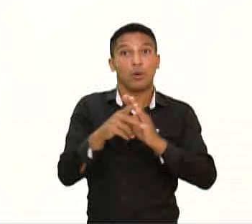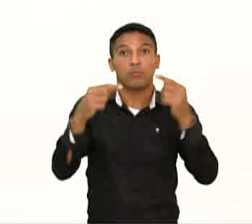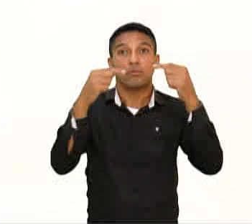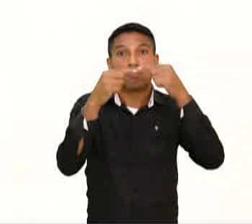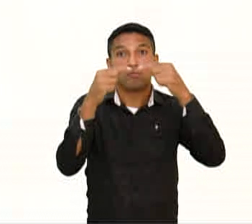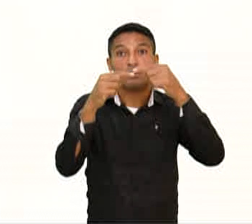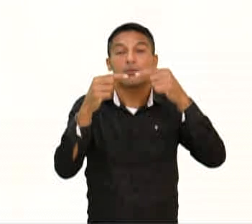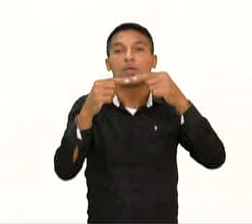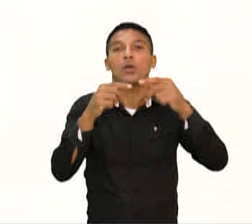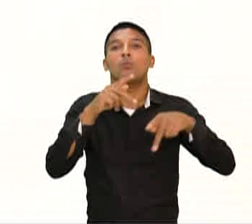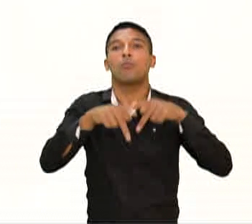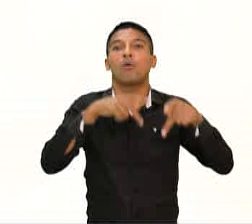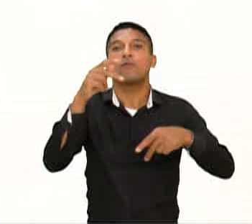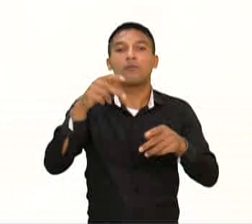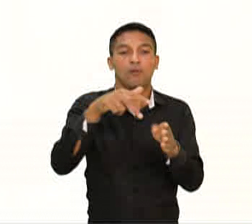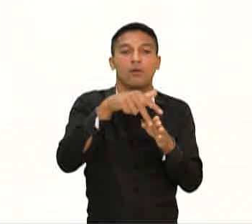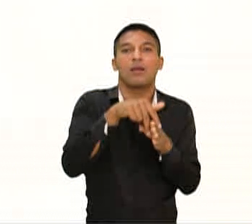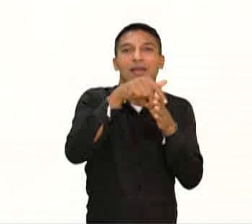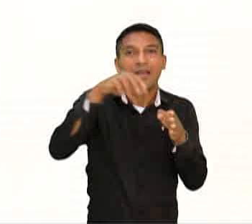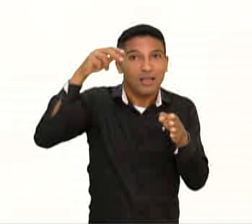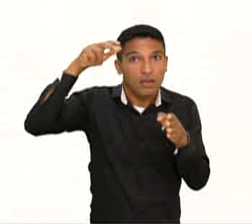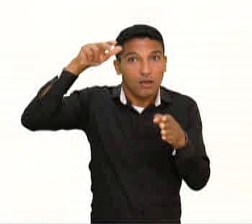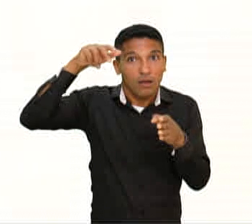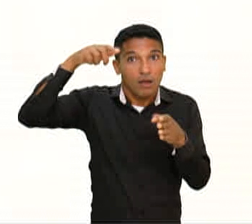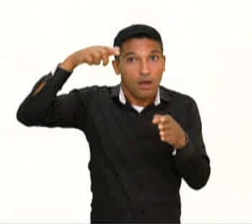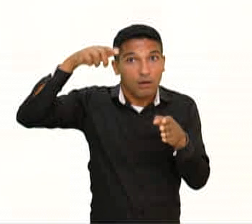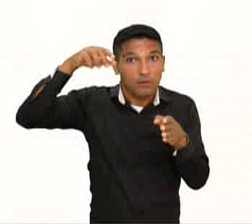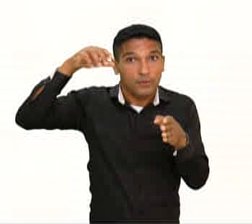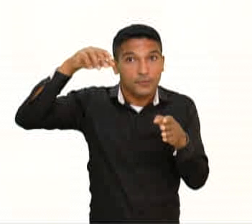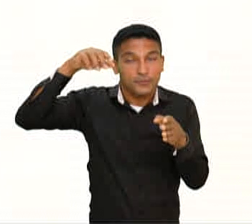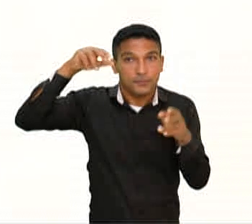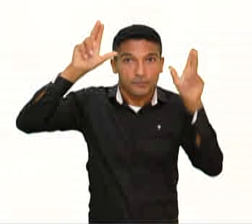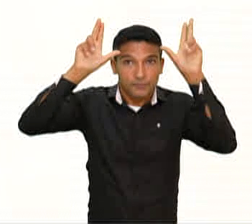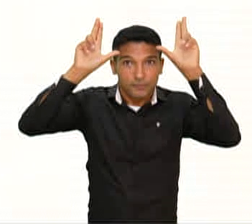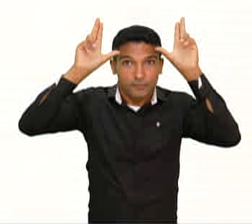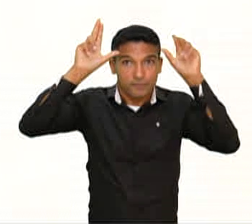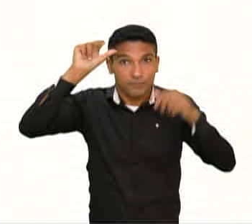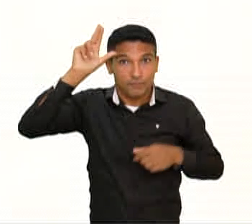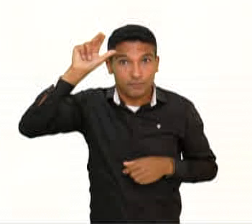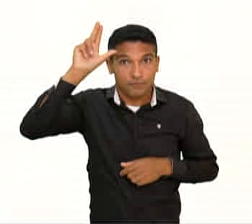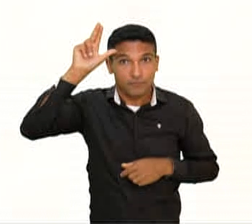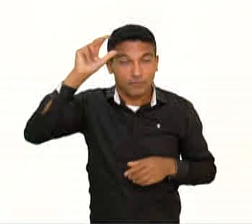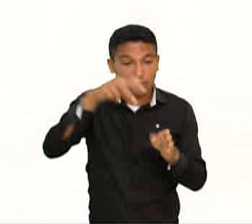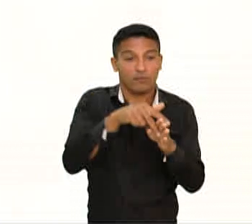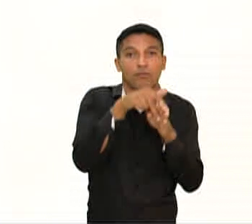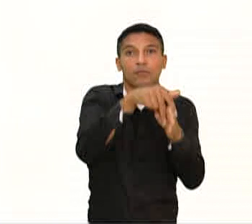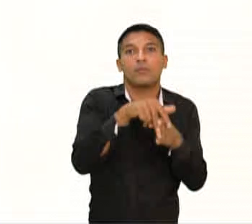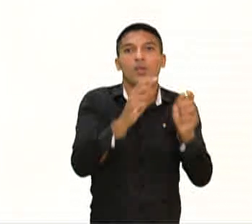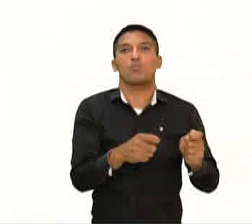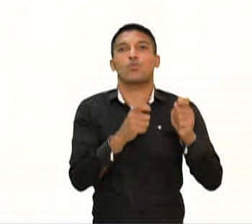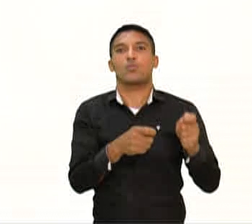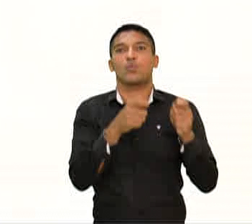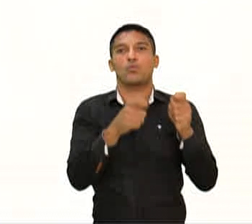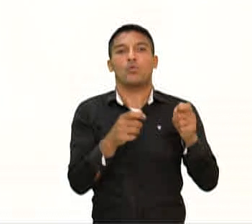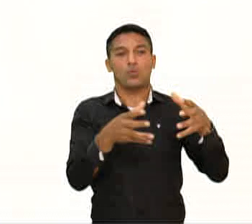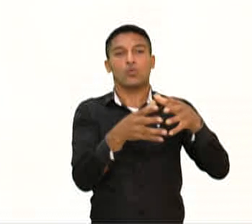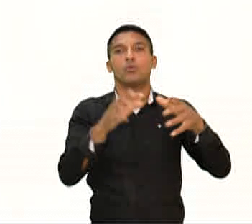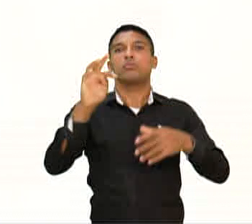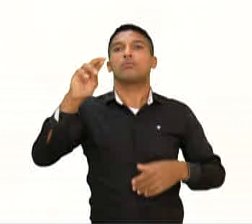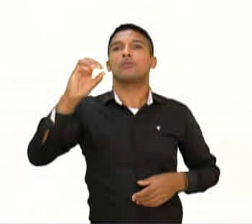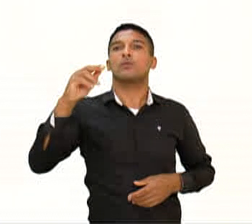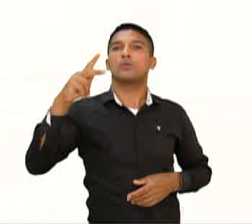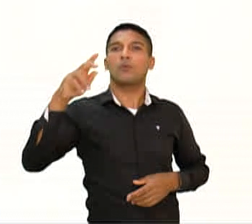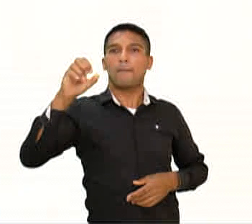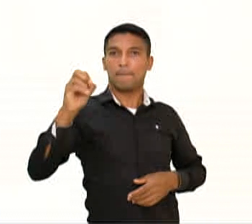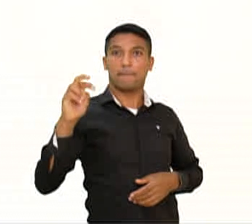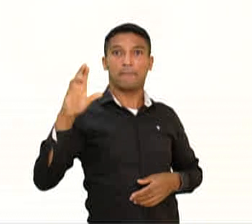alternativa correta. Letra A. Comercializavam gado somente na faixa litorânea do Rio Grande do Sul, Santa Catarina e Paraná.